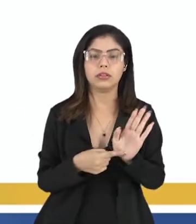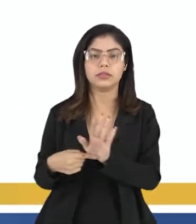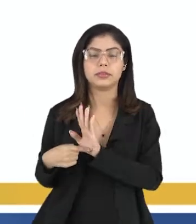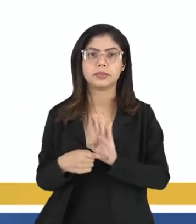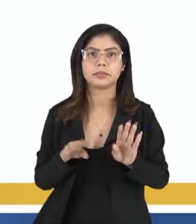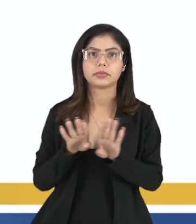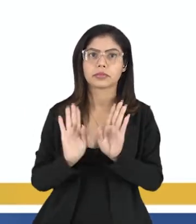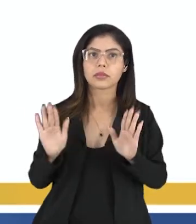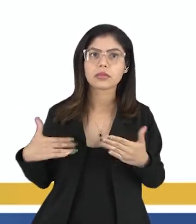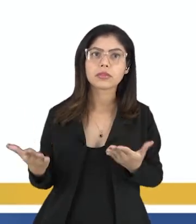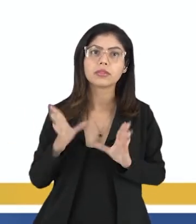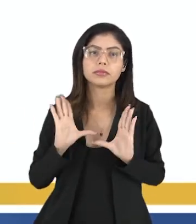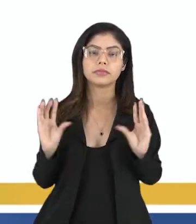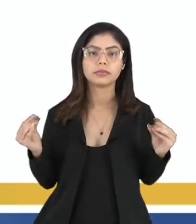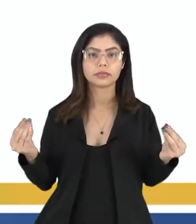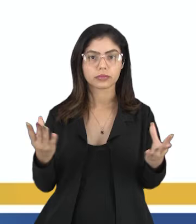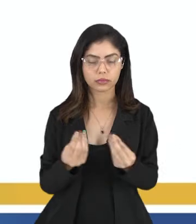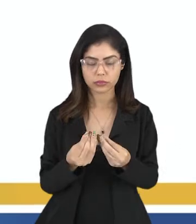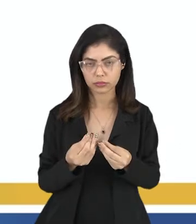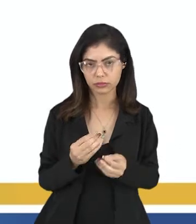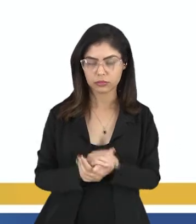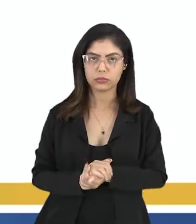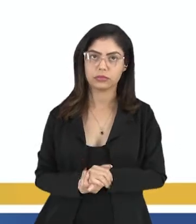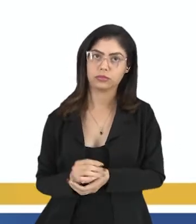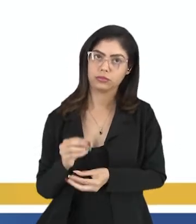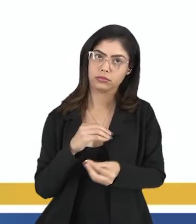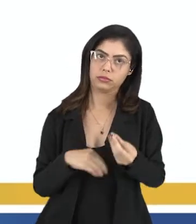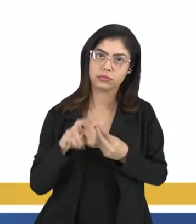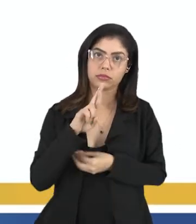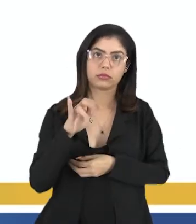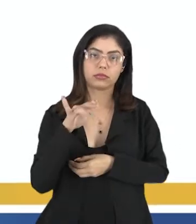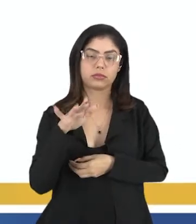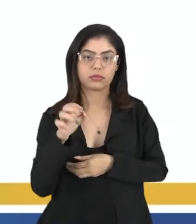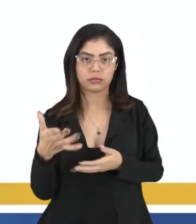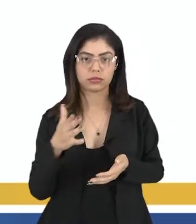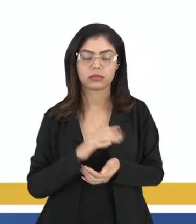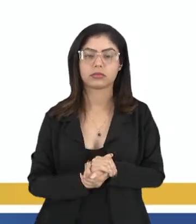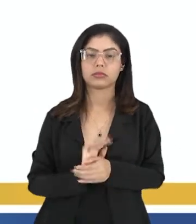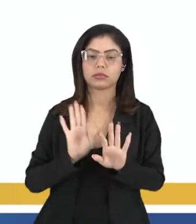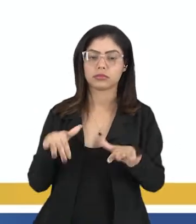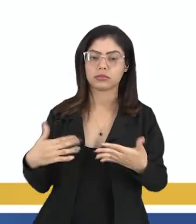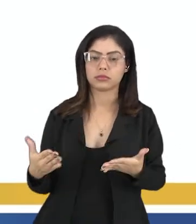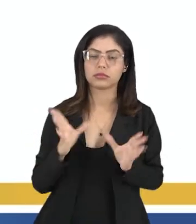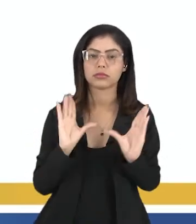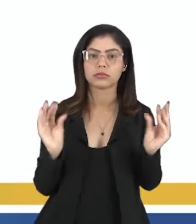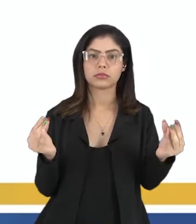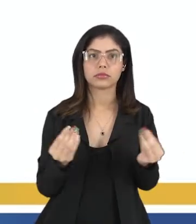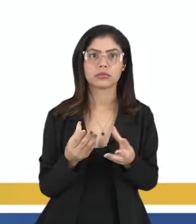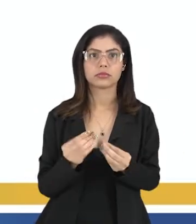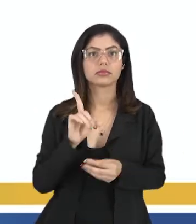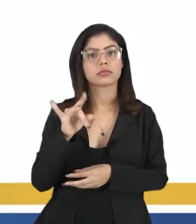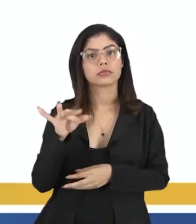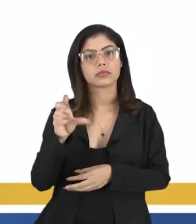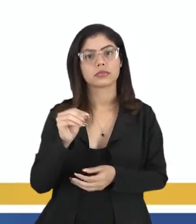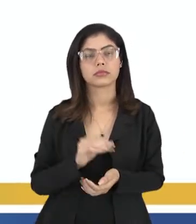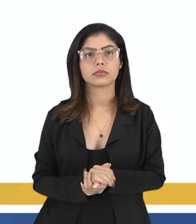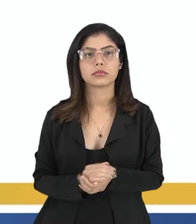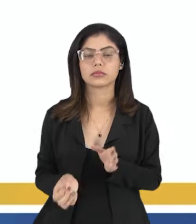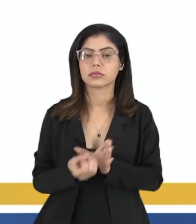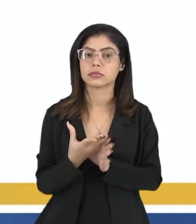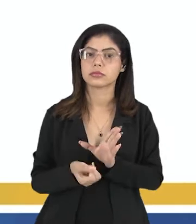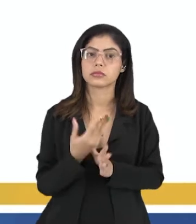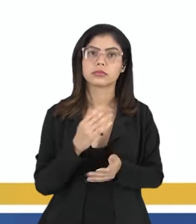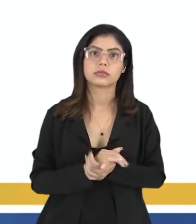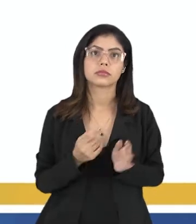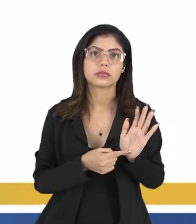gente, né, quais são as substâncias do lado dos reagentes, quais são as substâncias formadas lá no lado dos produtos,